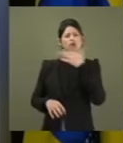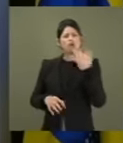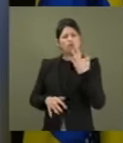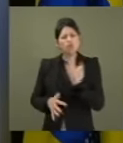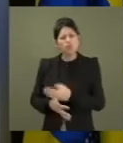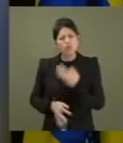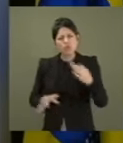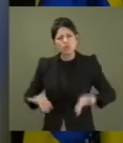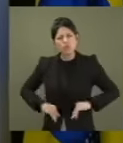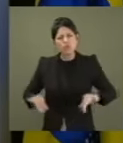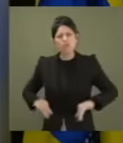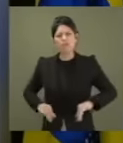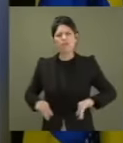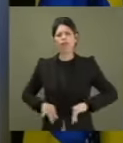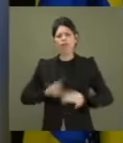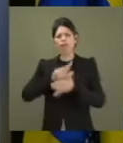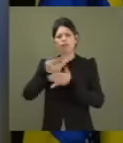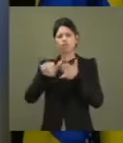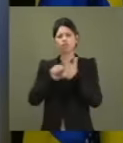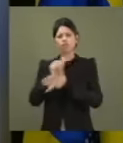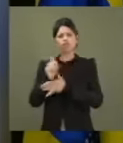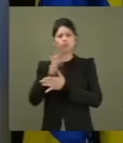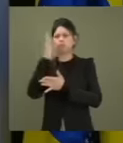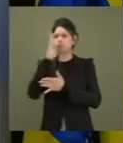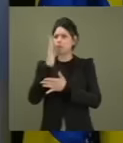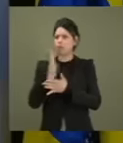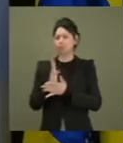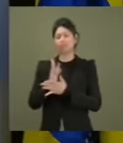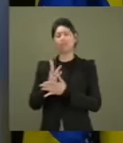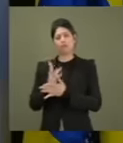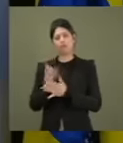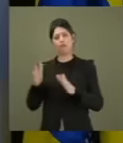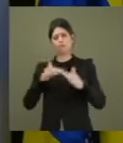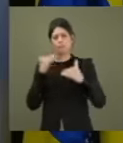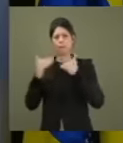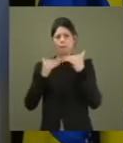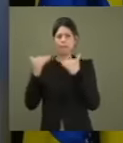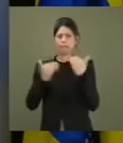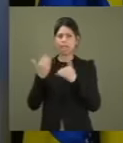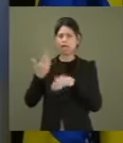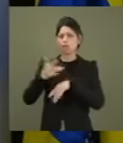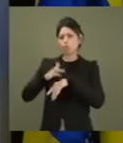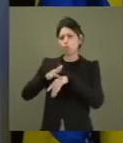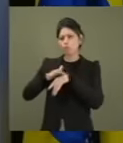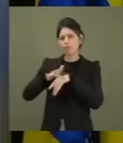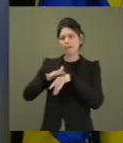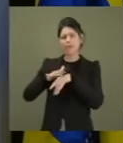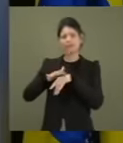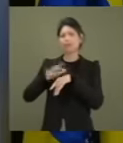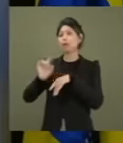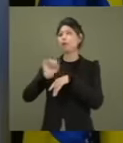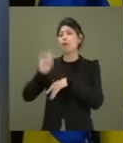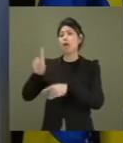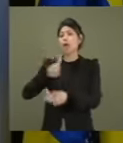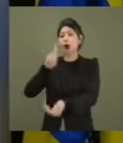brasileiros vítima dessa doença conhecida por todos nós, que é a